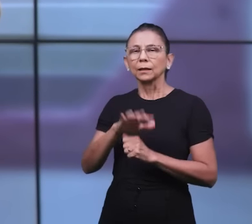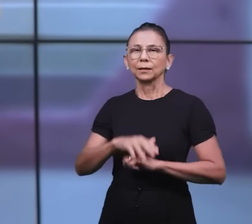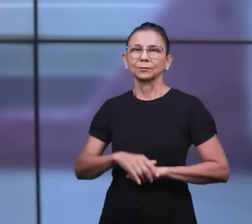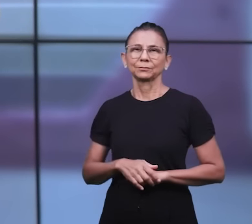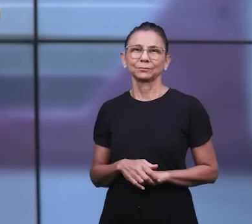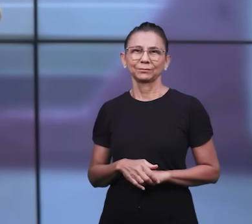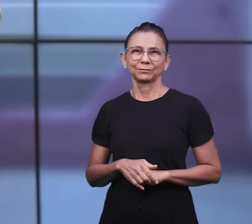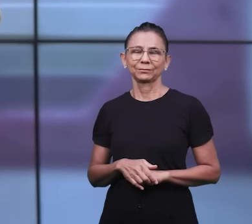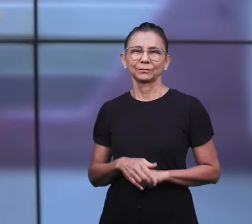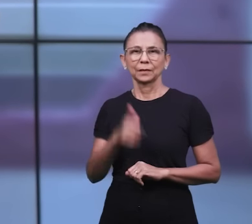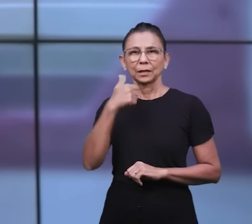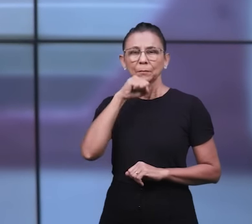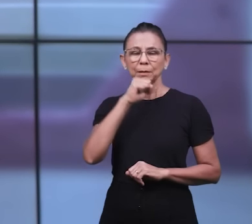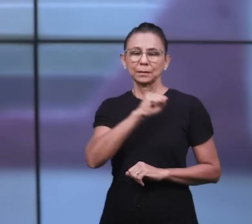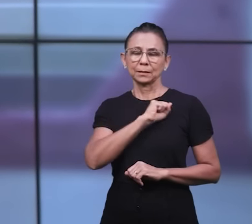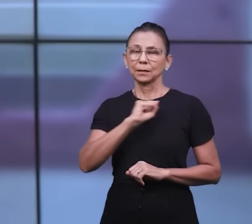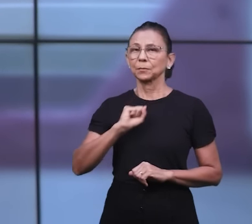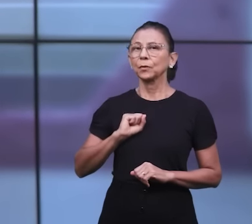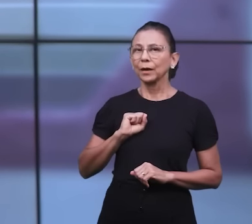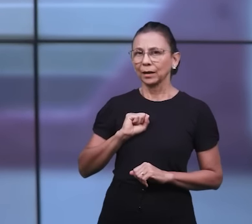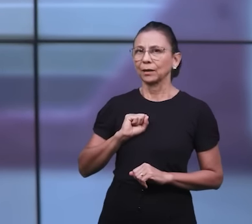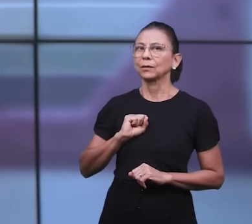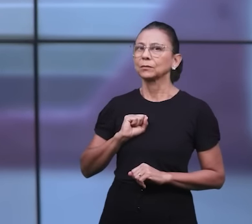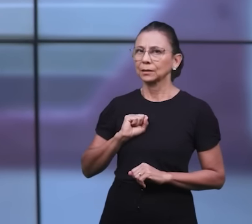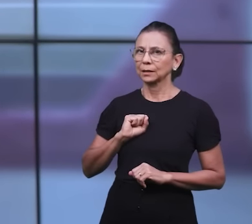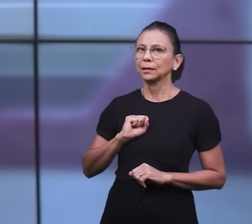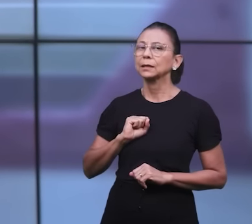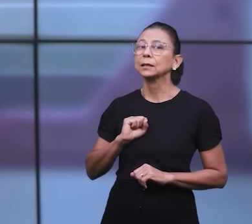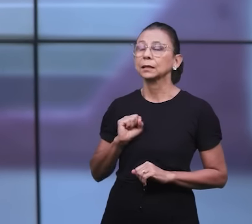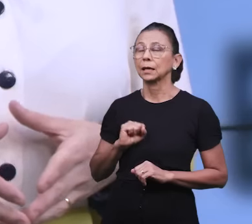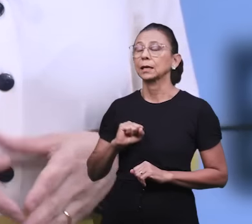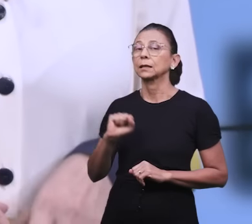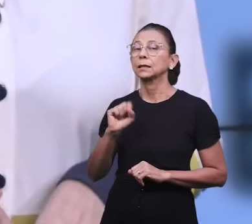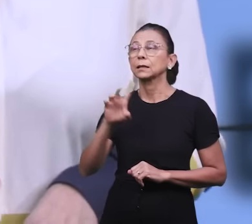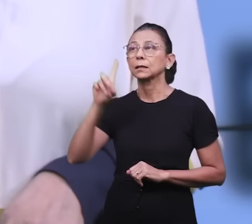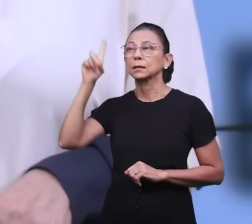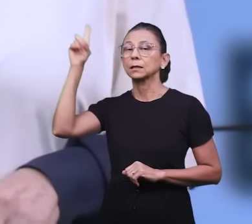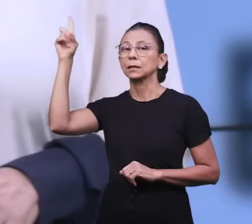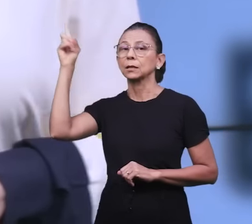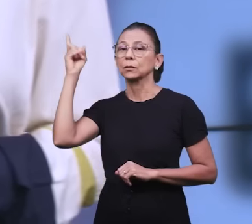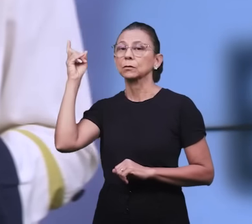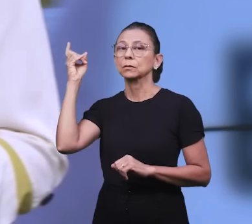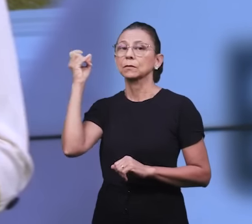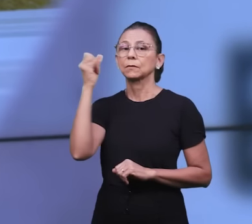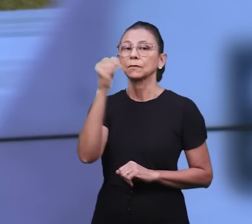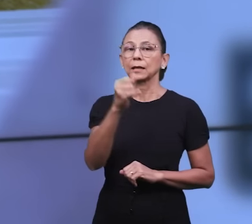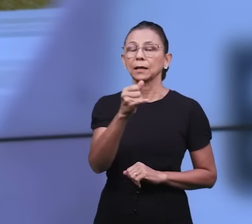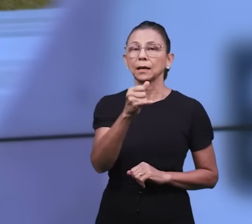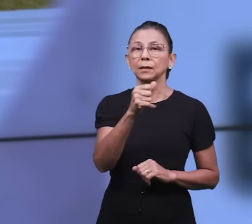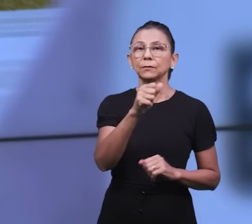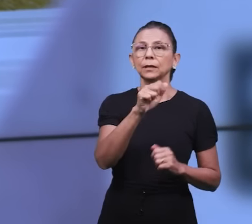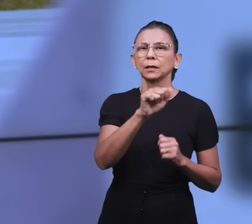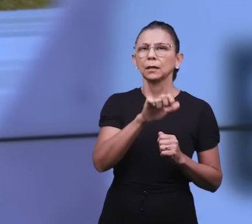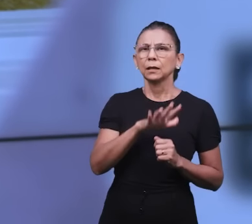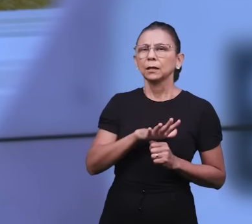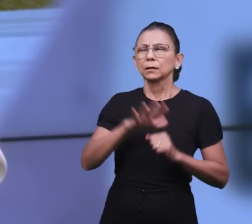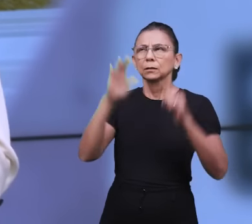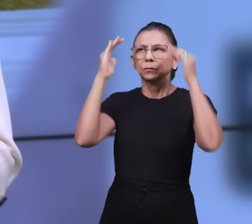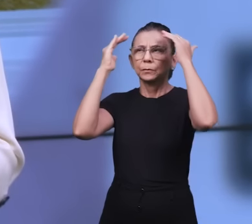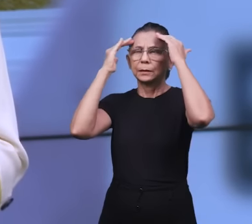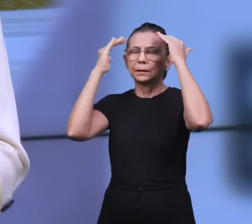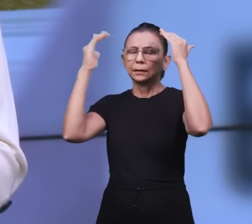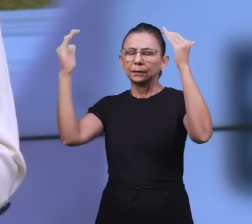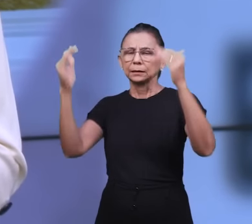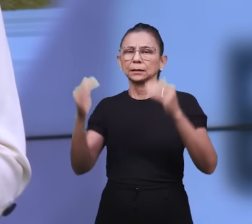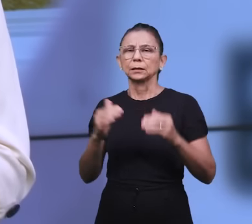que precisamos ouvir a voz do senhor e não qualquer voz Ana orou por um filho e ele mudou não só a